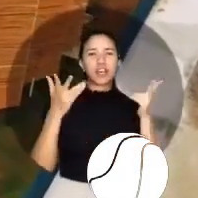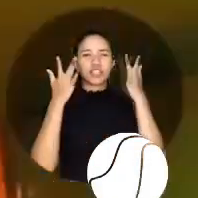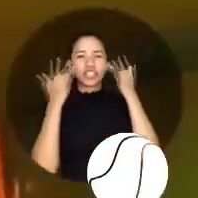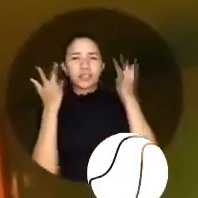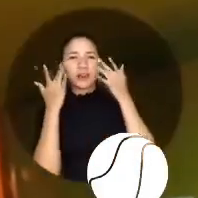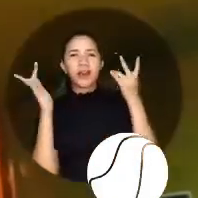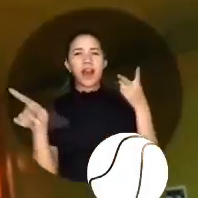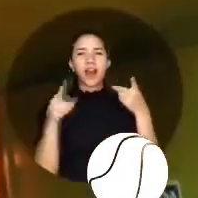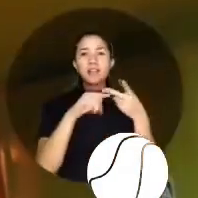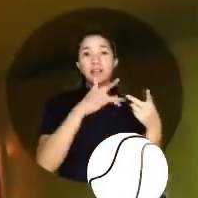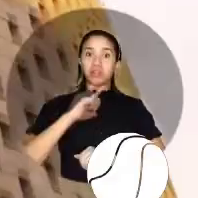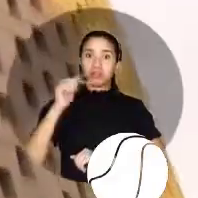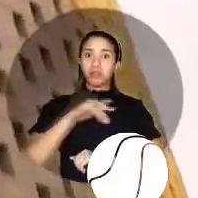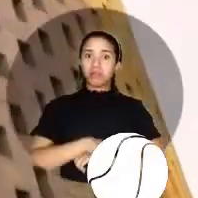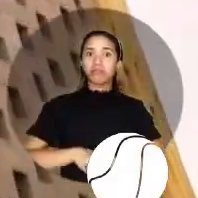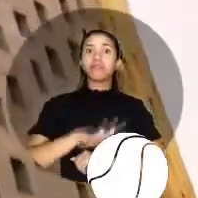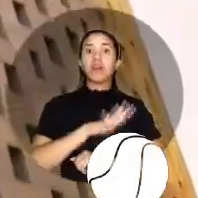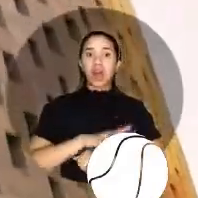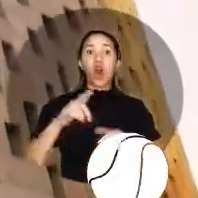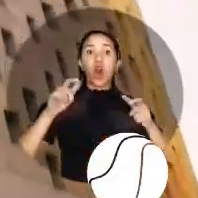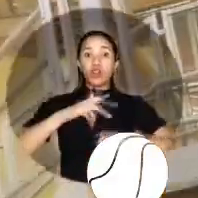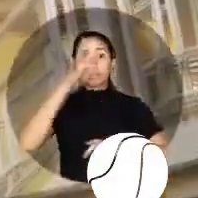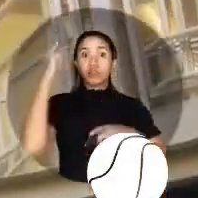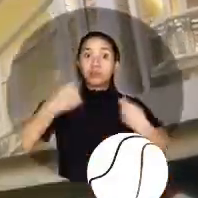de R$500 mil, e